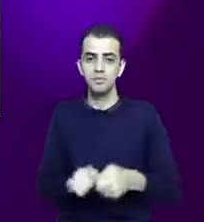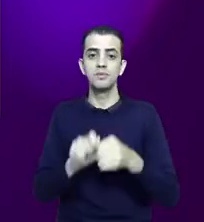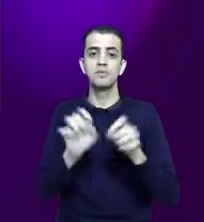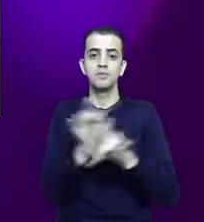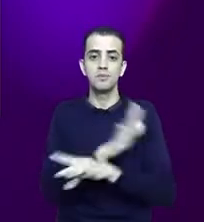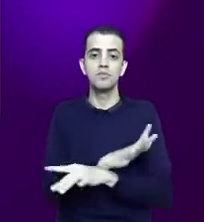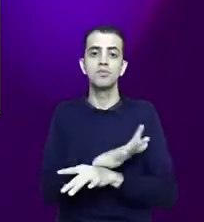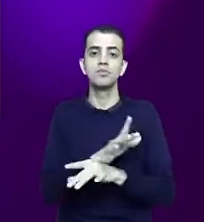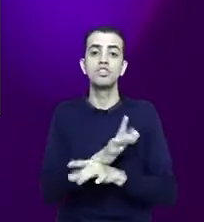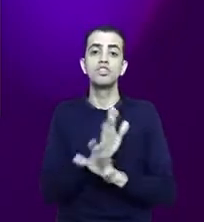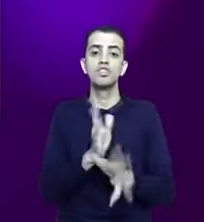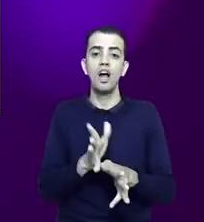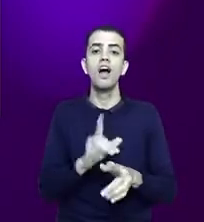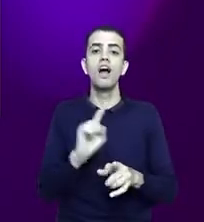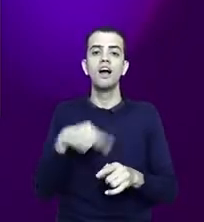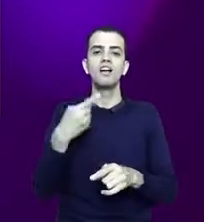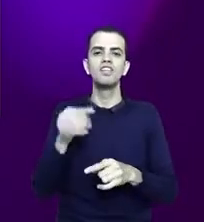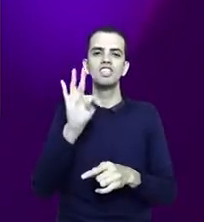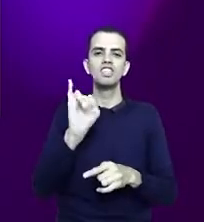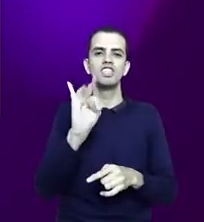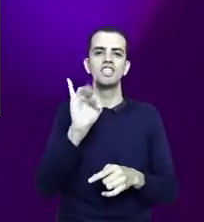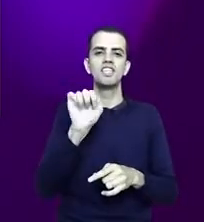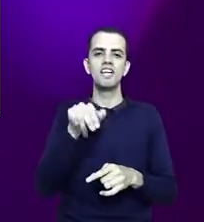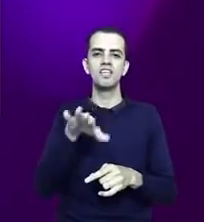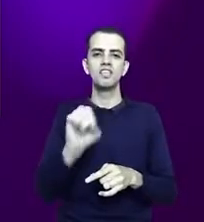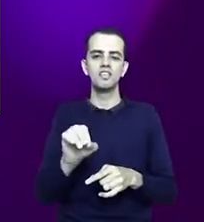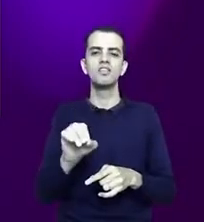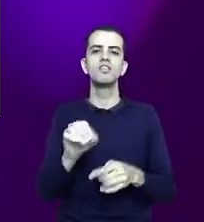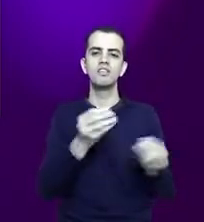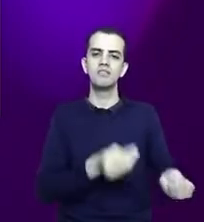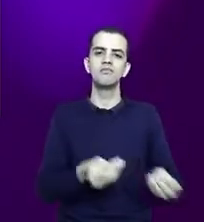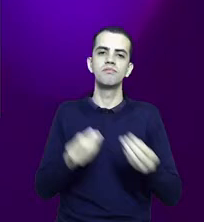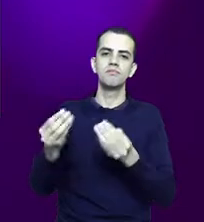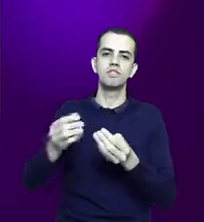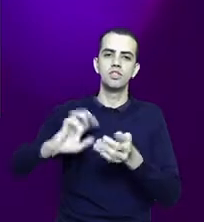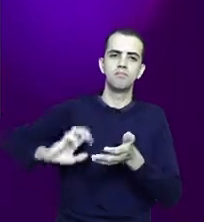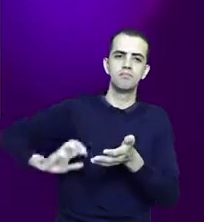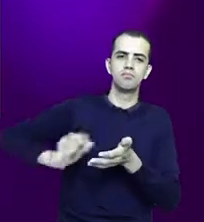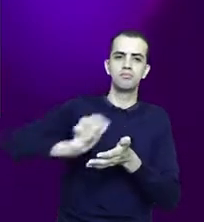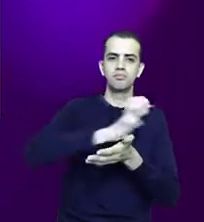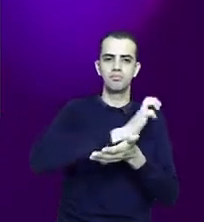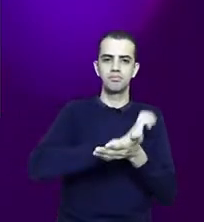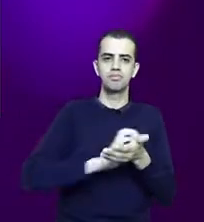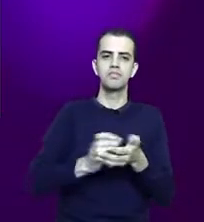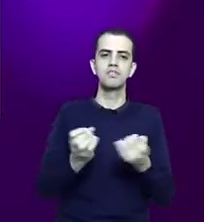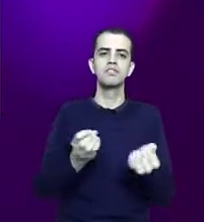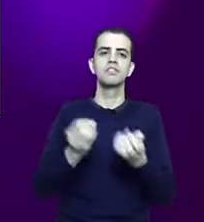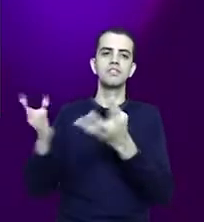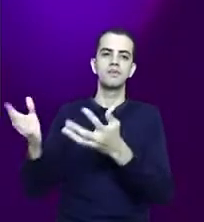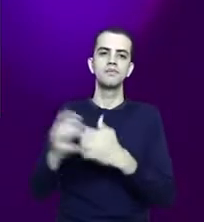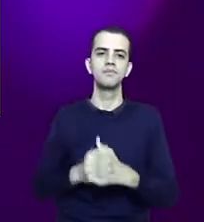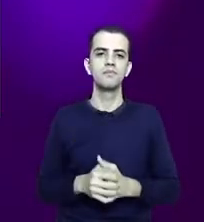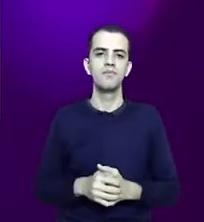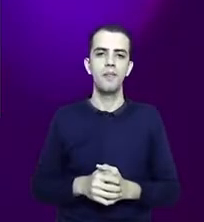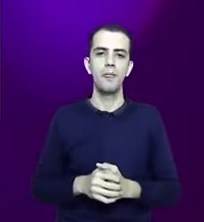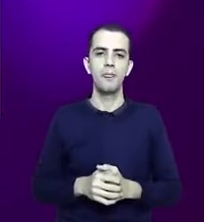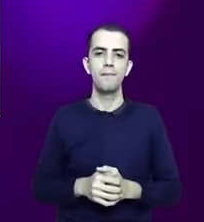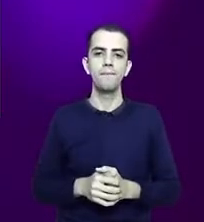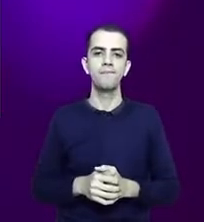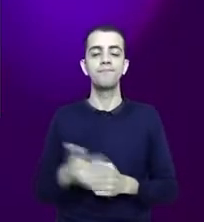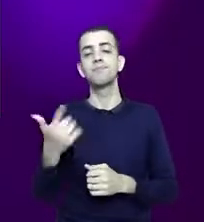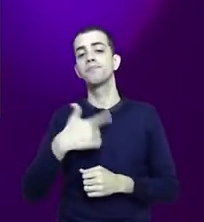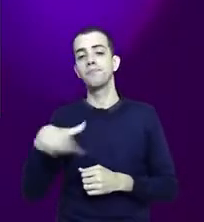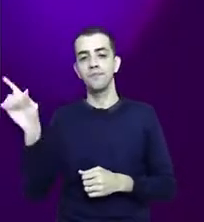fim, impressa e encaminhada antes do polimento, após polimento, encaminhada para a cirurgia, né? Temos